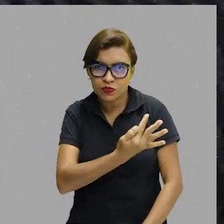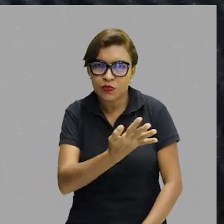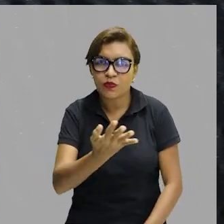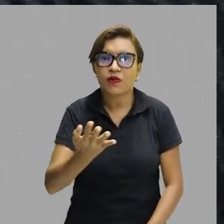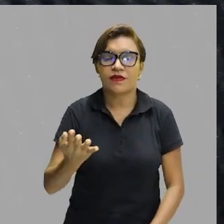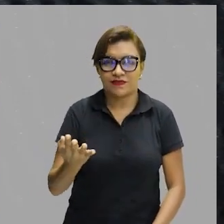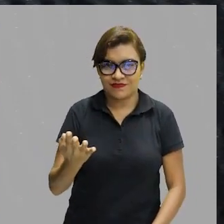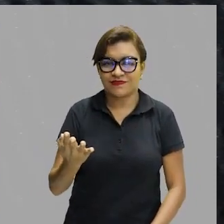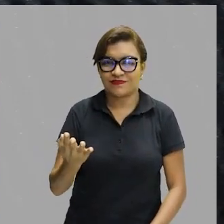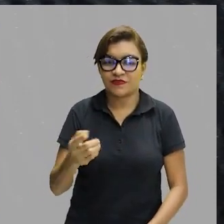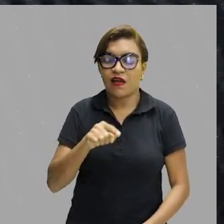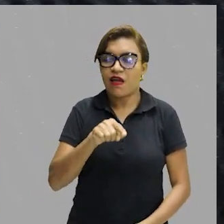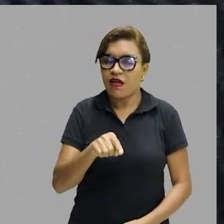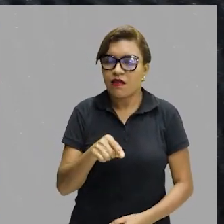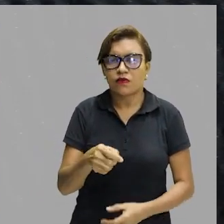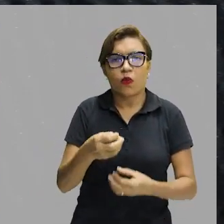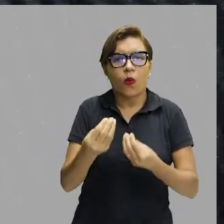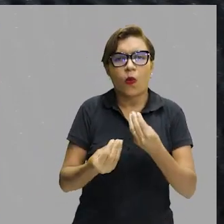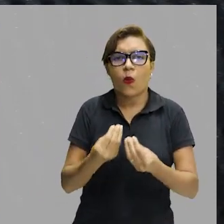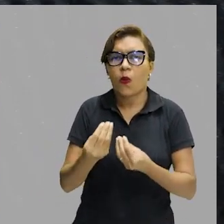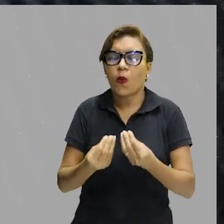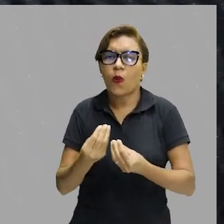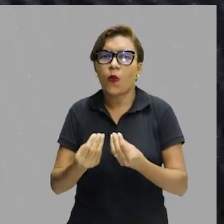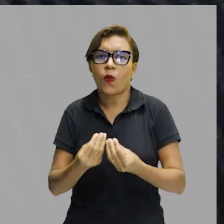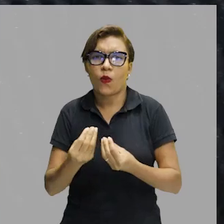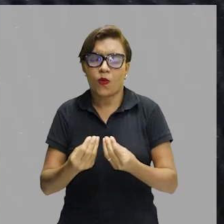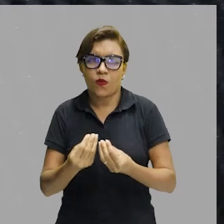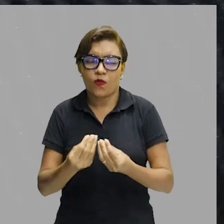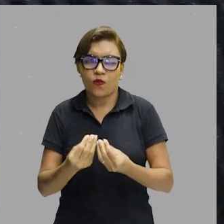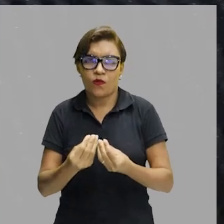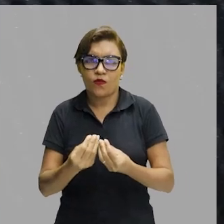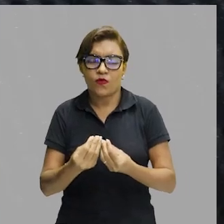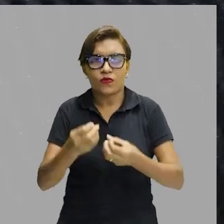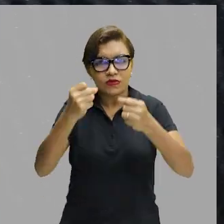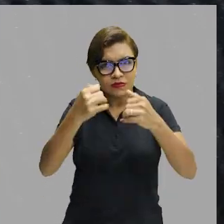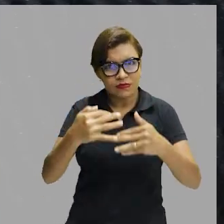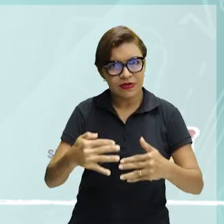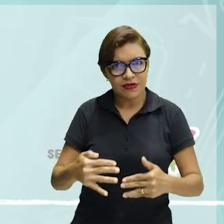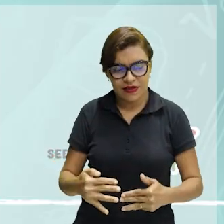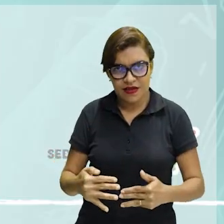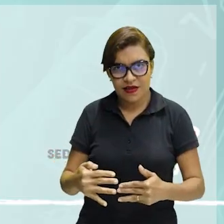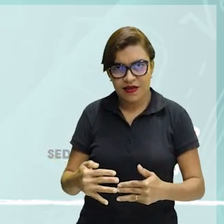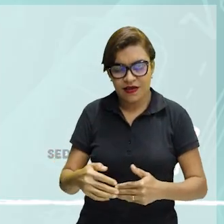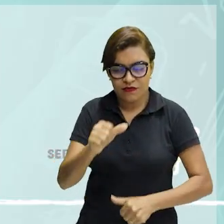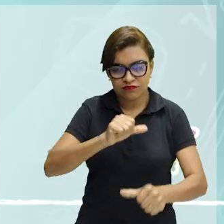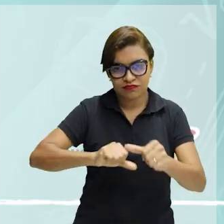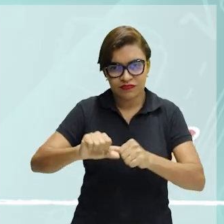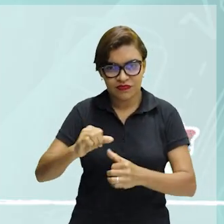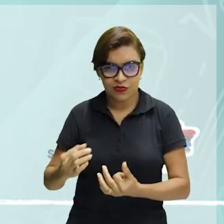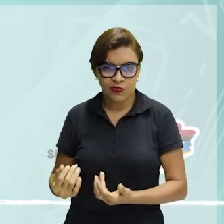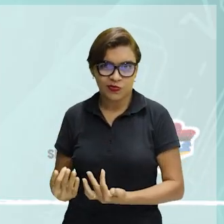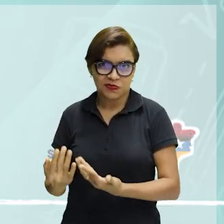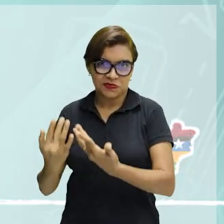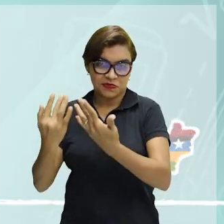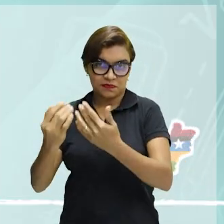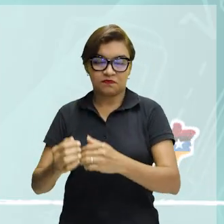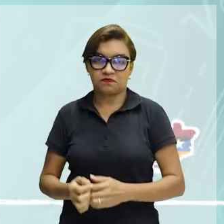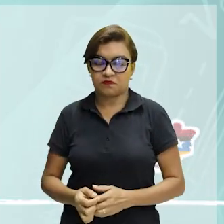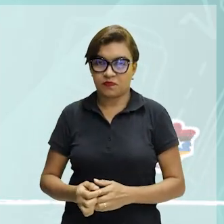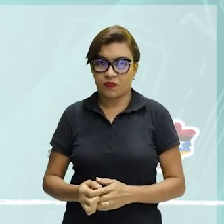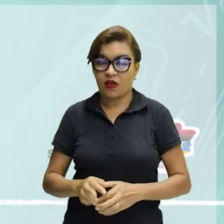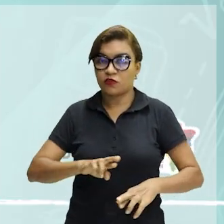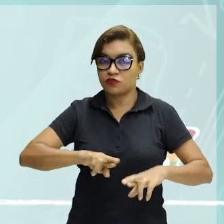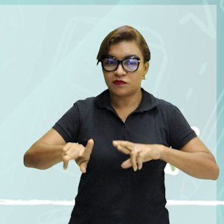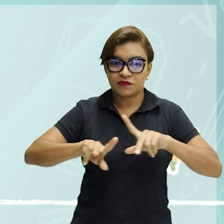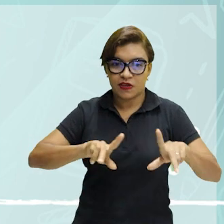permitem quantificar o efeito coligativo, certo? E aí nós vamos diferenciar solutos